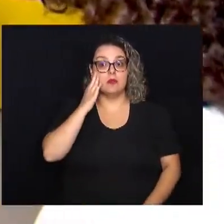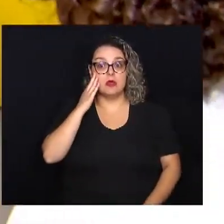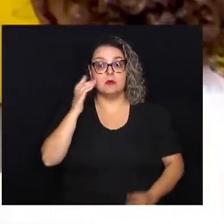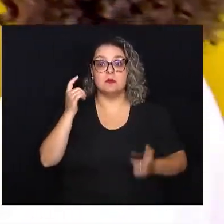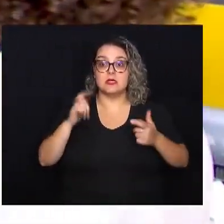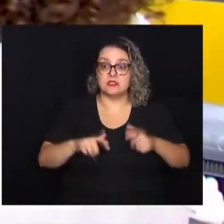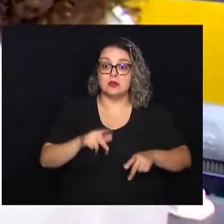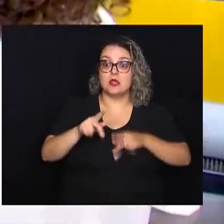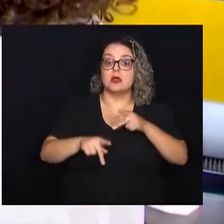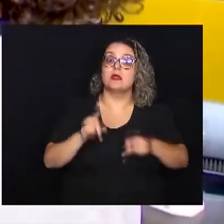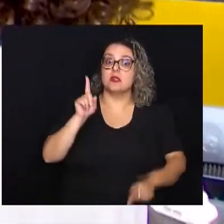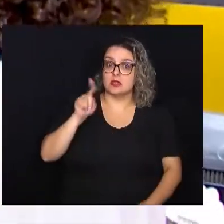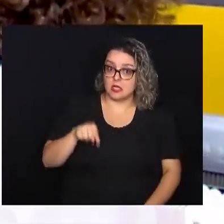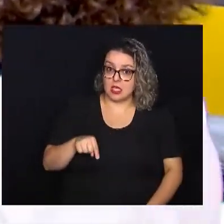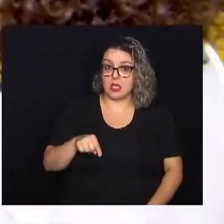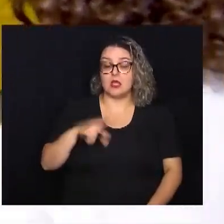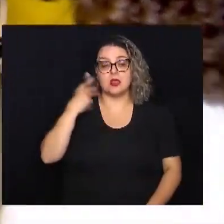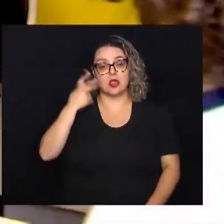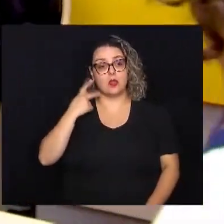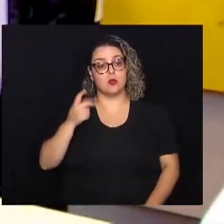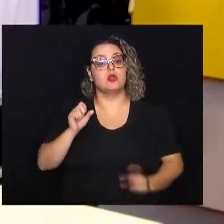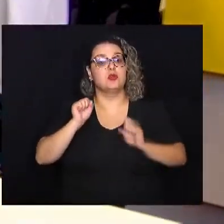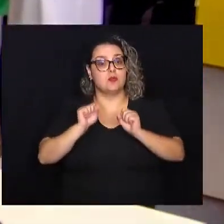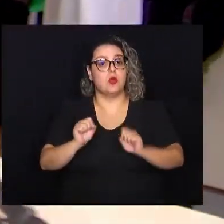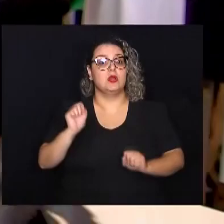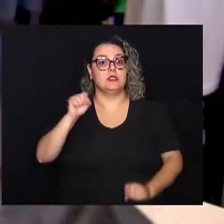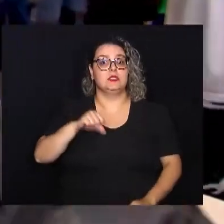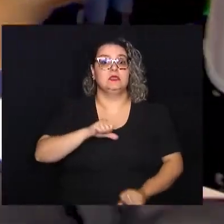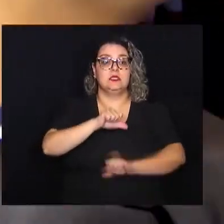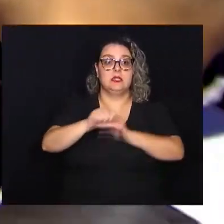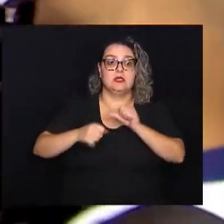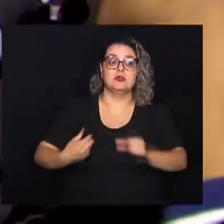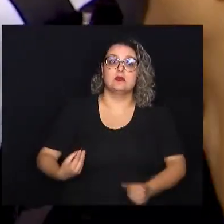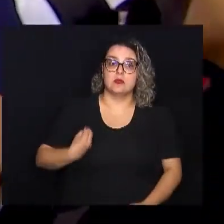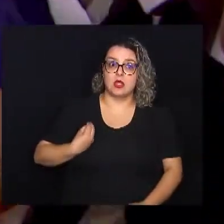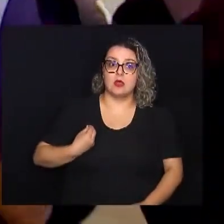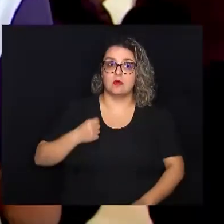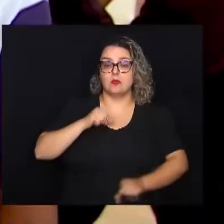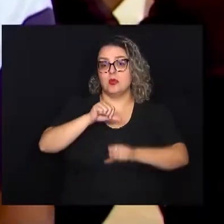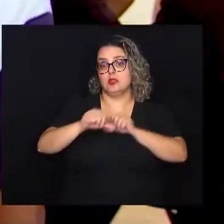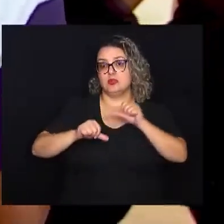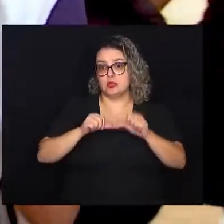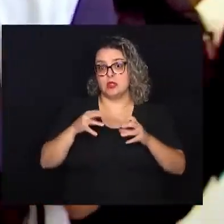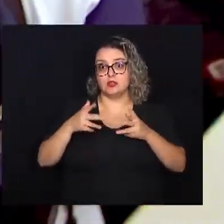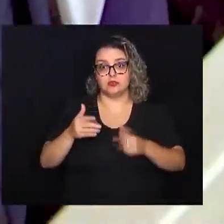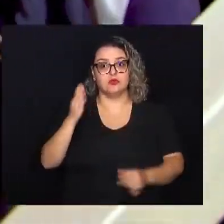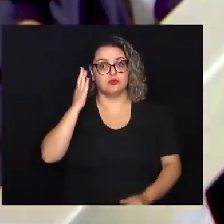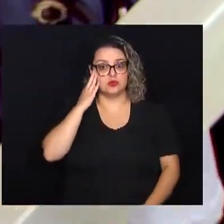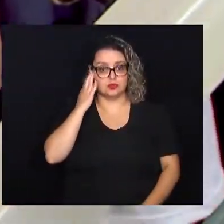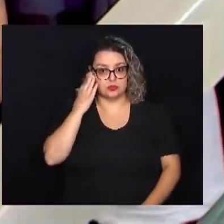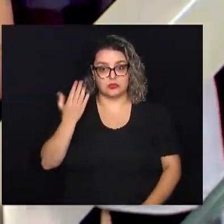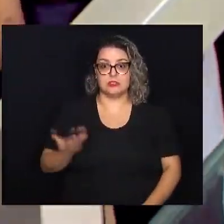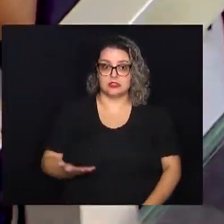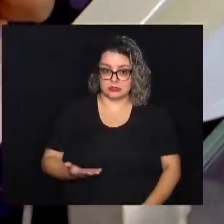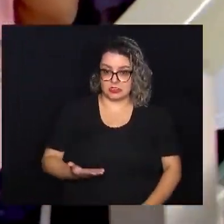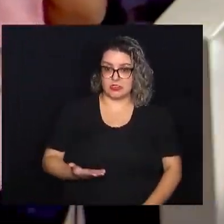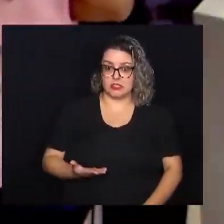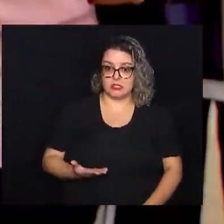né E principalmente que a política Pode sim informar os vídeos né modificar o que a gente entende enquanto